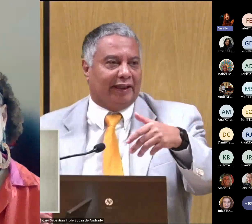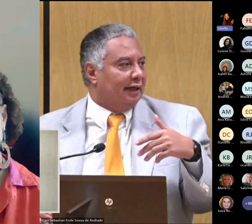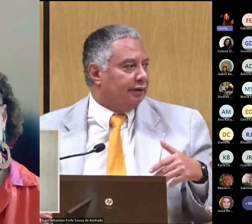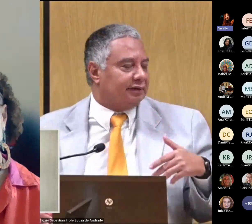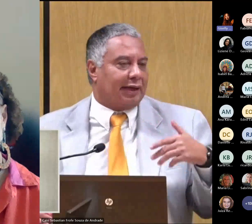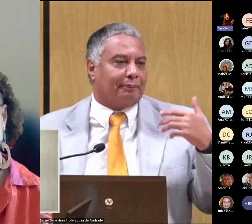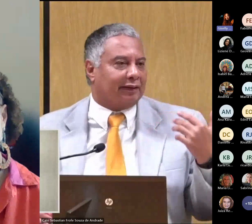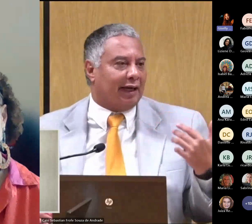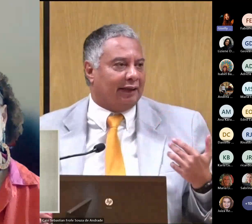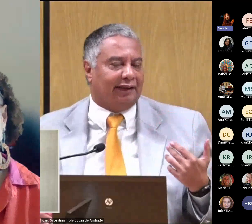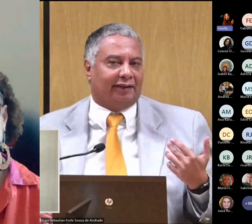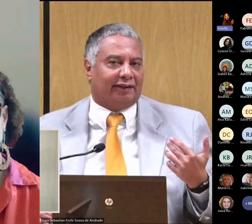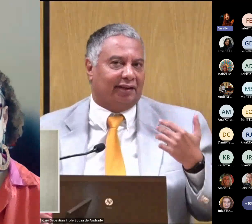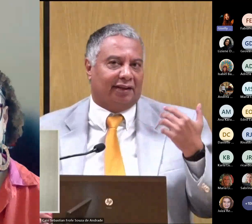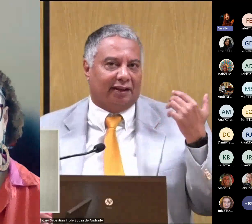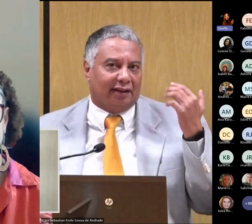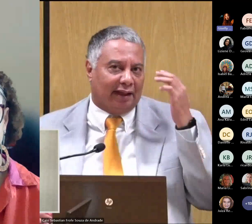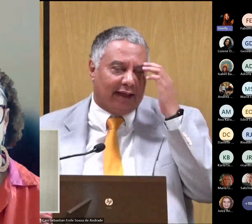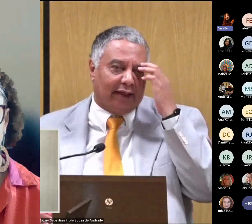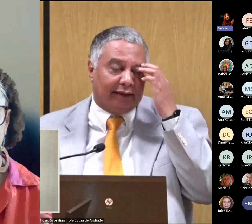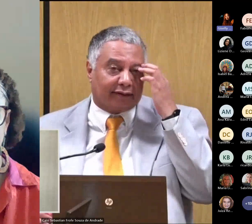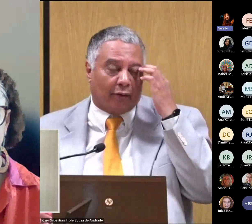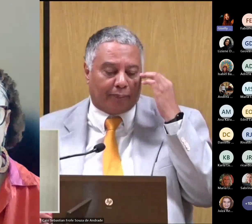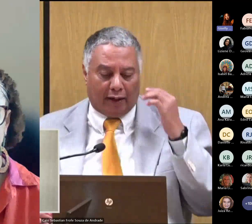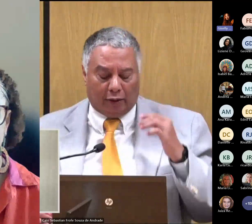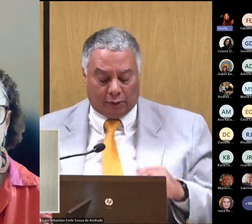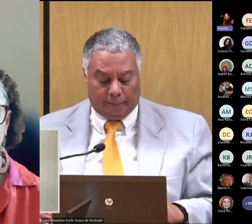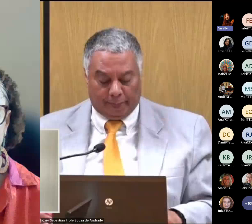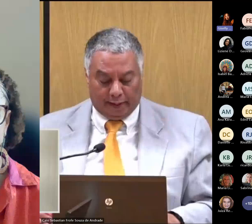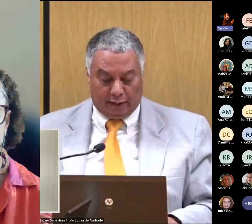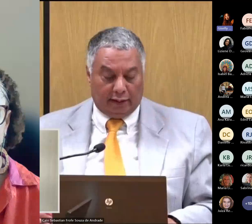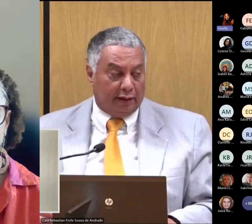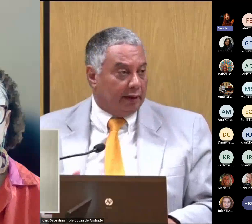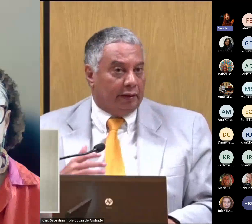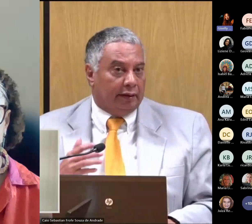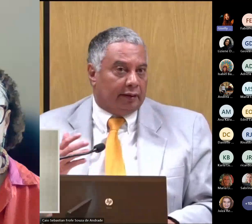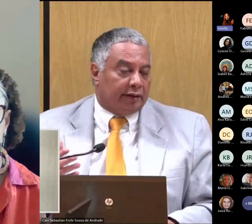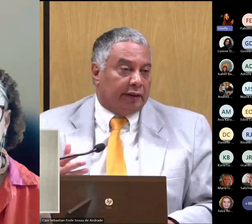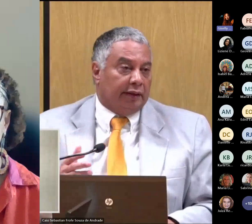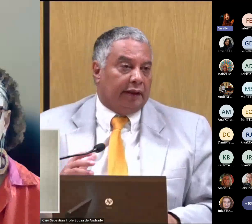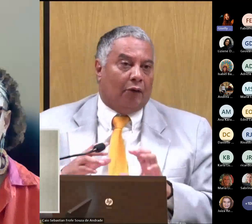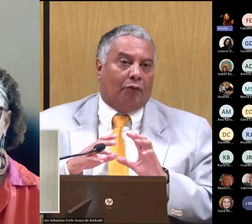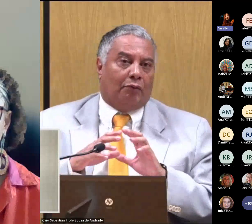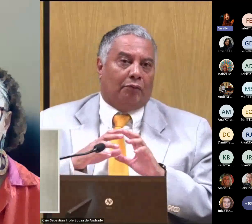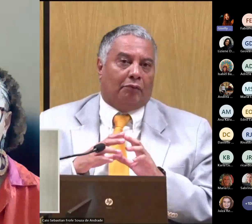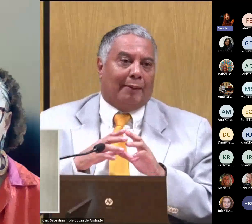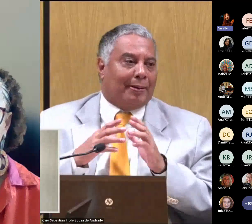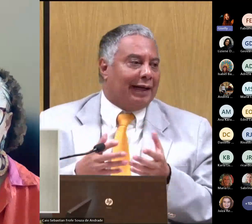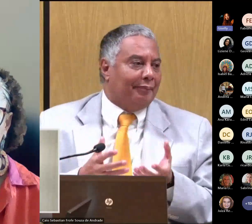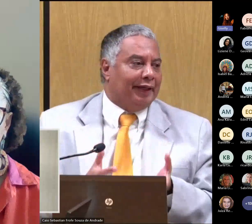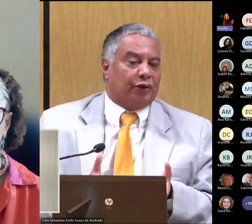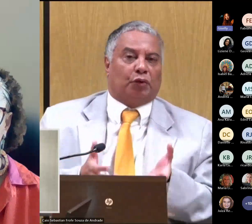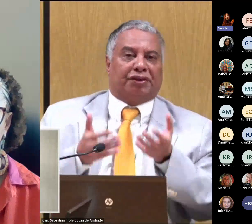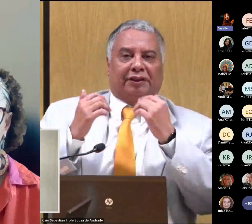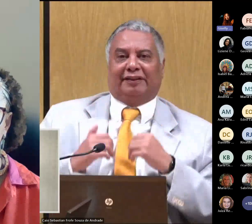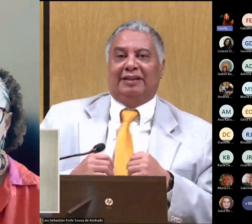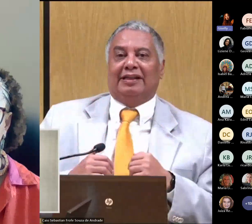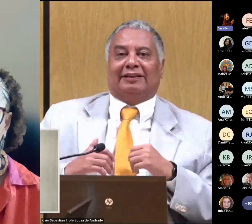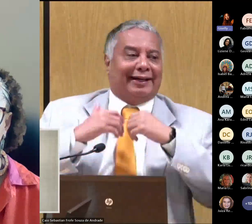brigando em sapatarias lá em São Paulo e e quer dizer e há um um apagamento